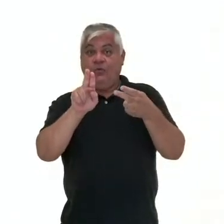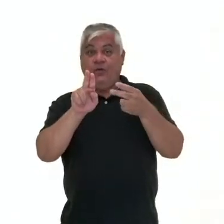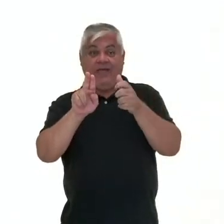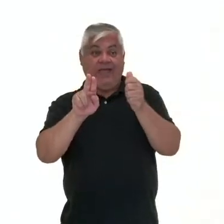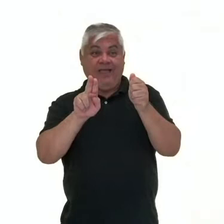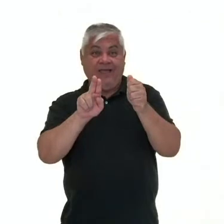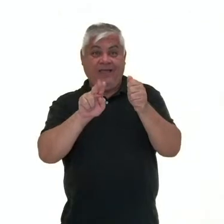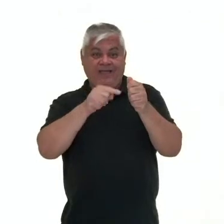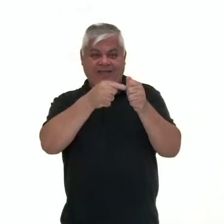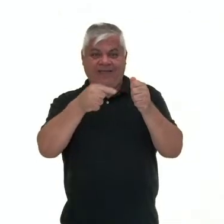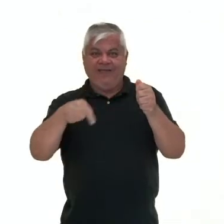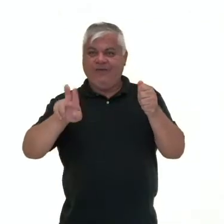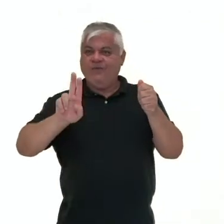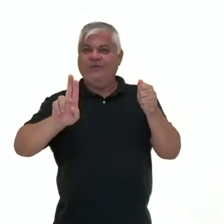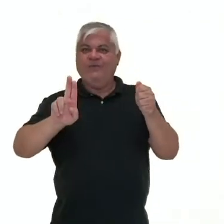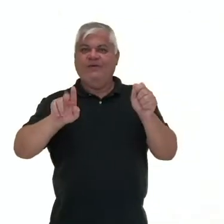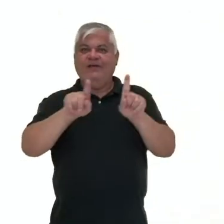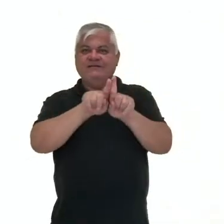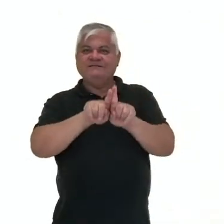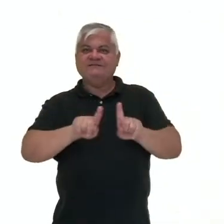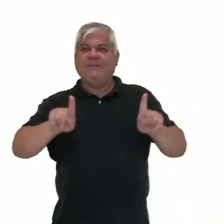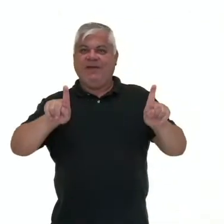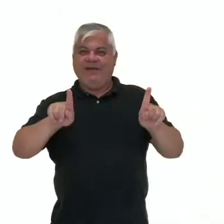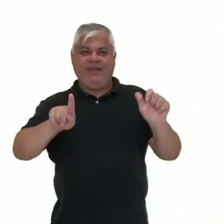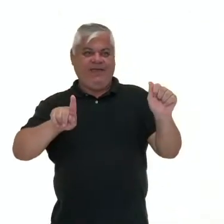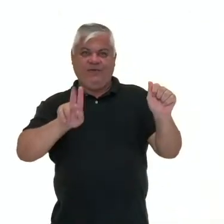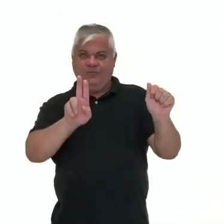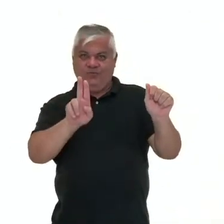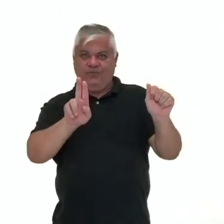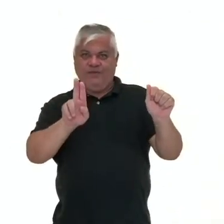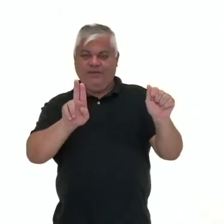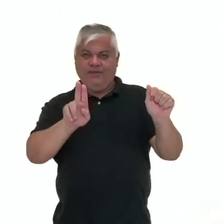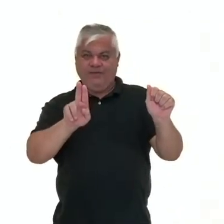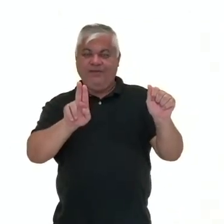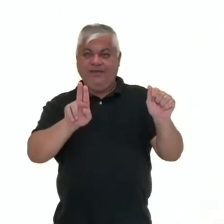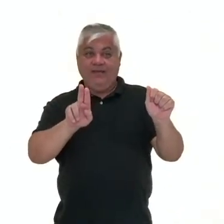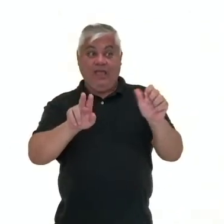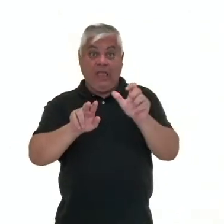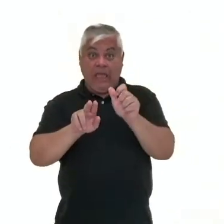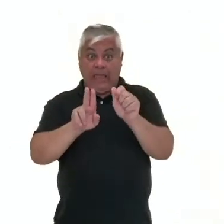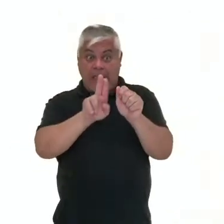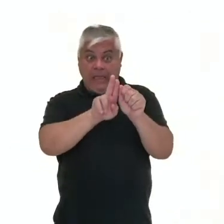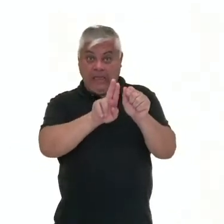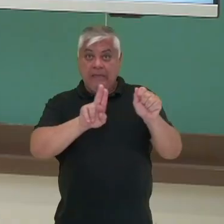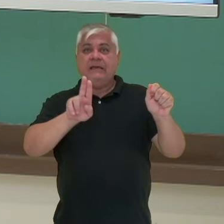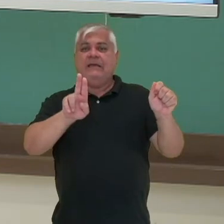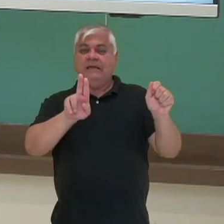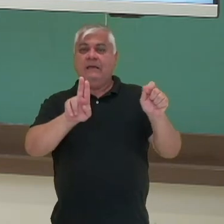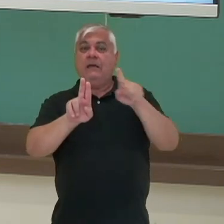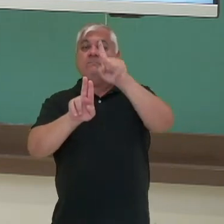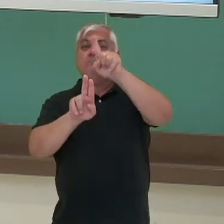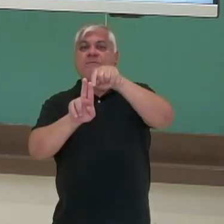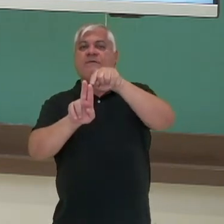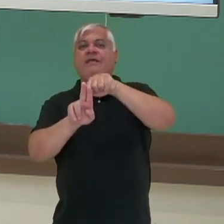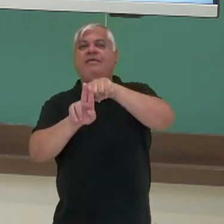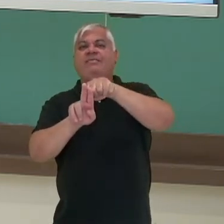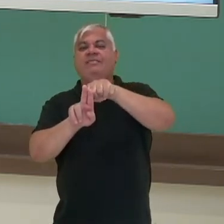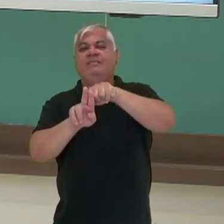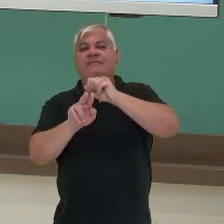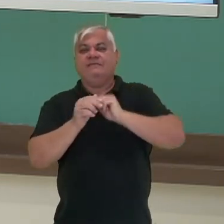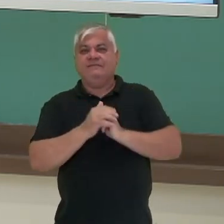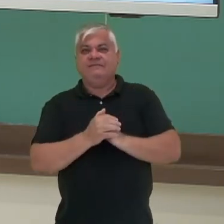sequência na palavra, mas na hora de separar as sílabas, elas se separam também,